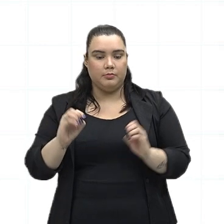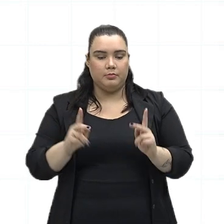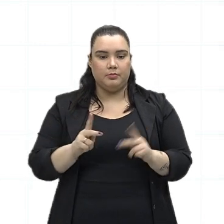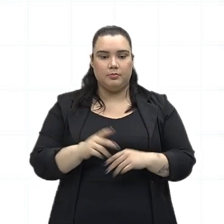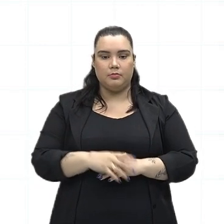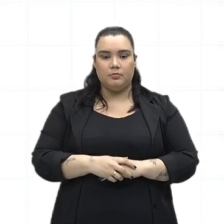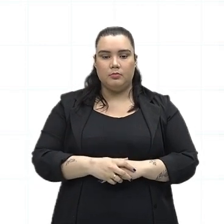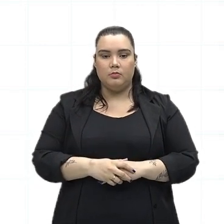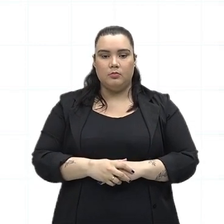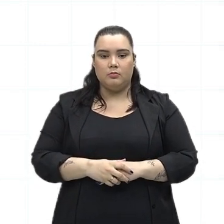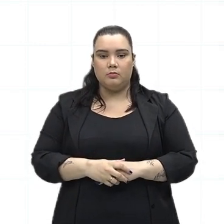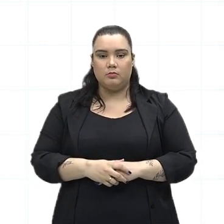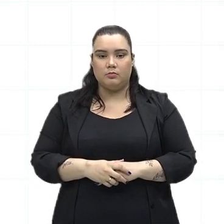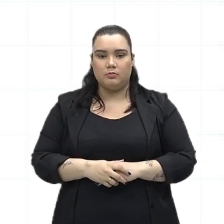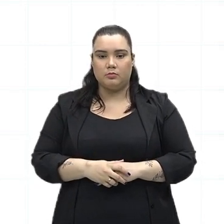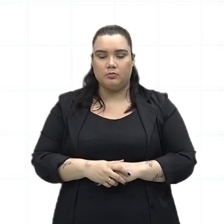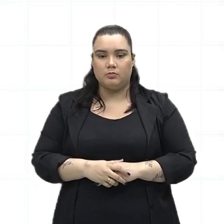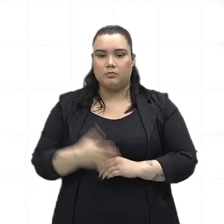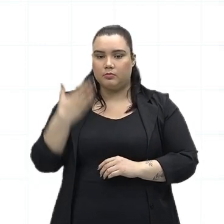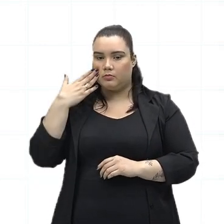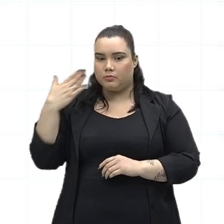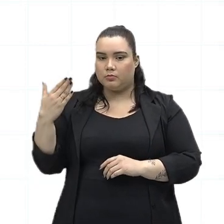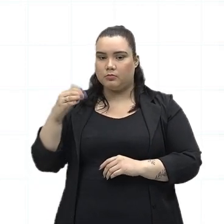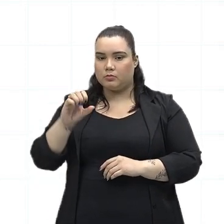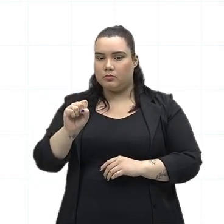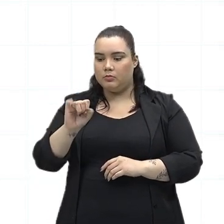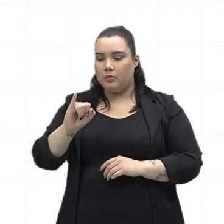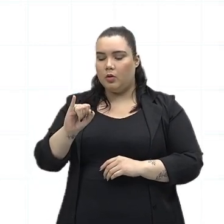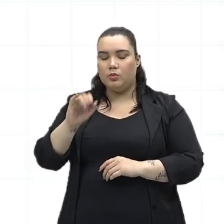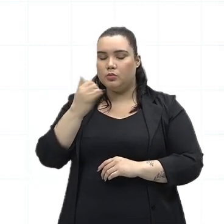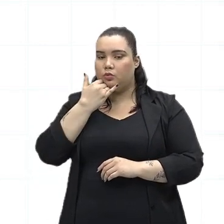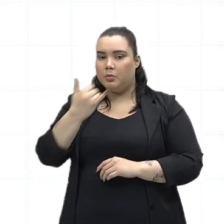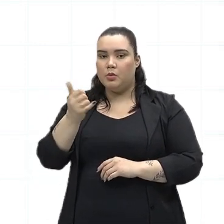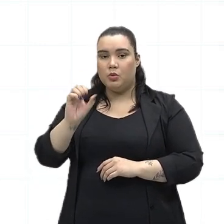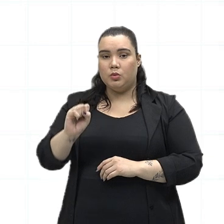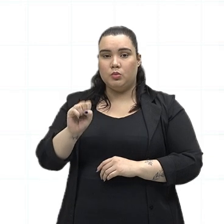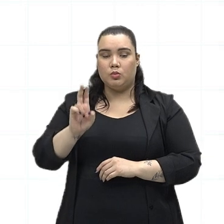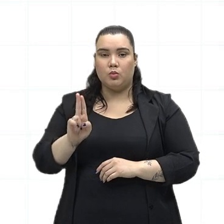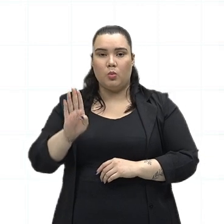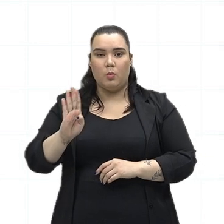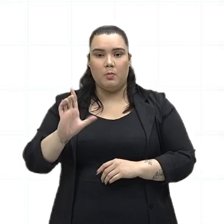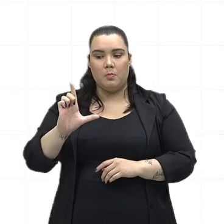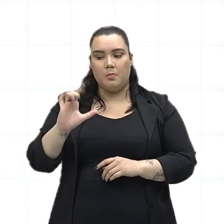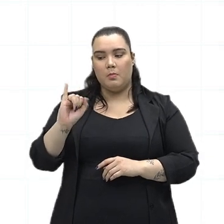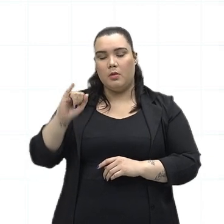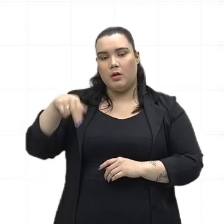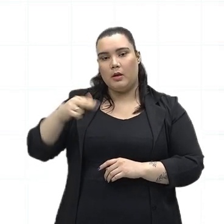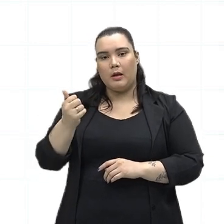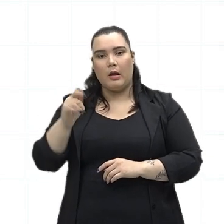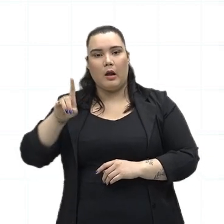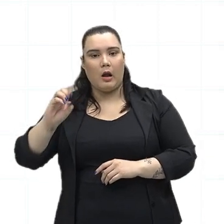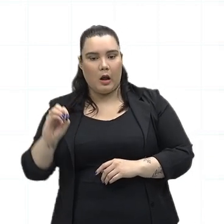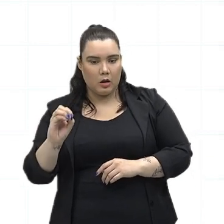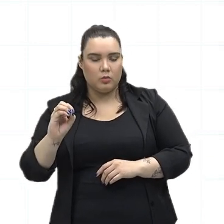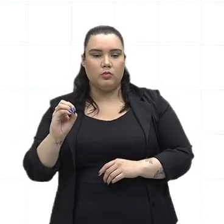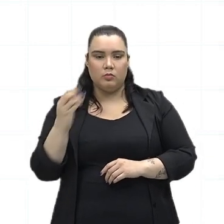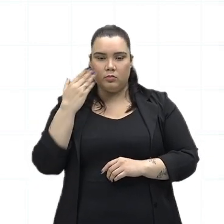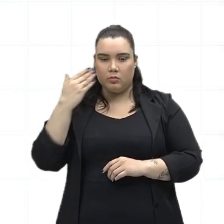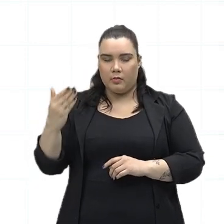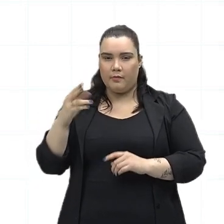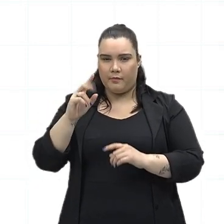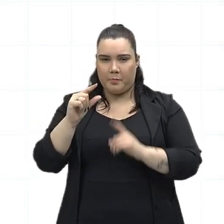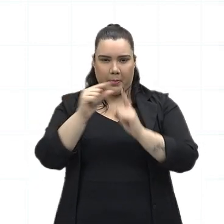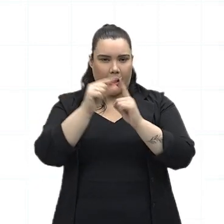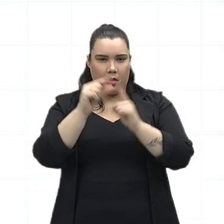Vejam. Temos o sublinhado, como eu disse para vocês, tá? Essa palavra aí, says,